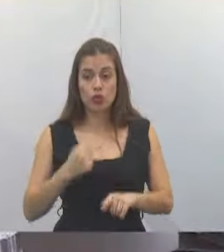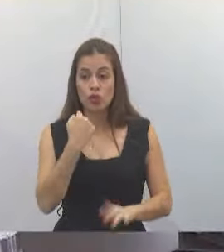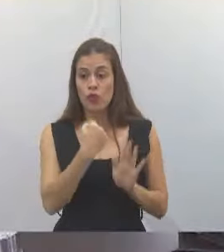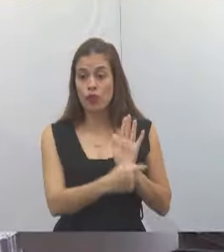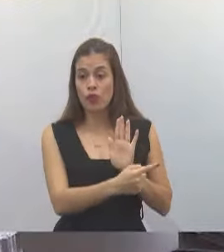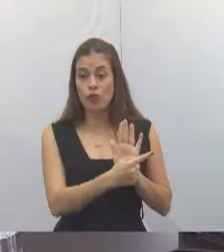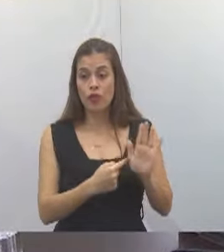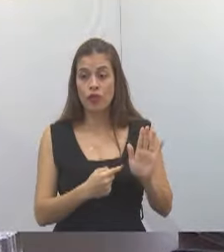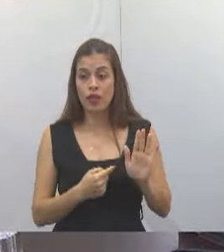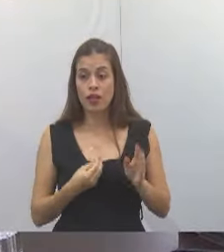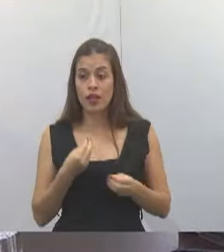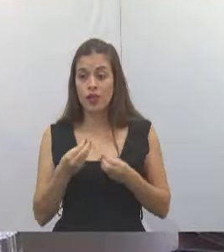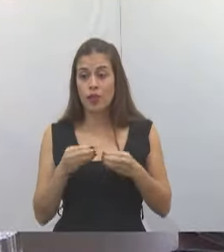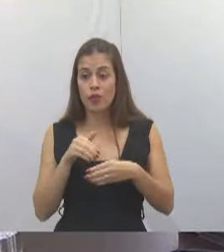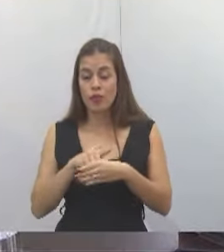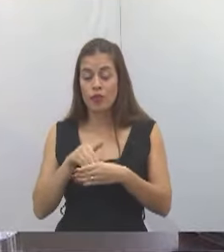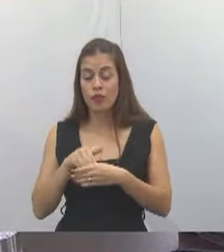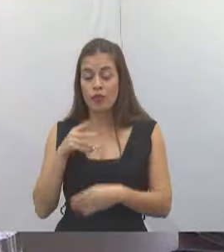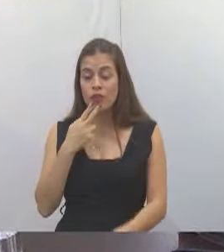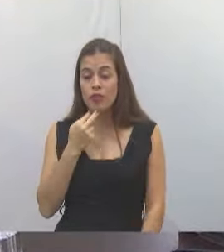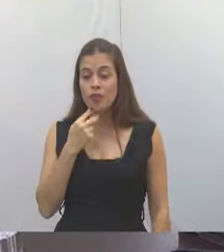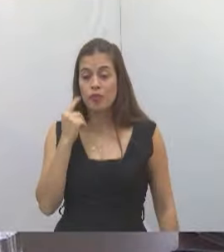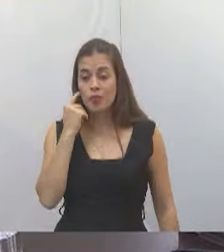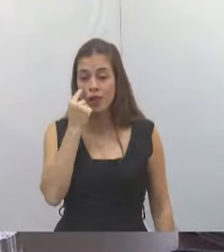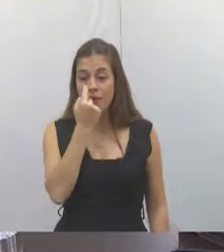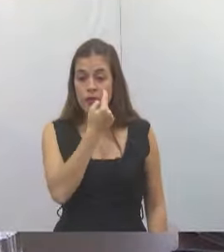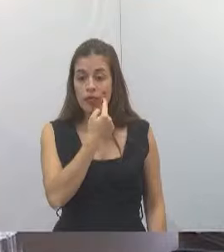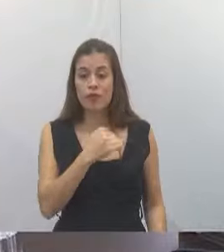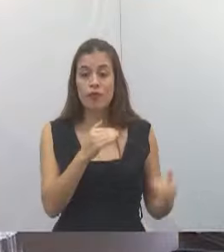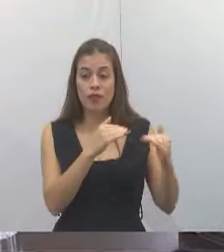vereador Valmir do Parque Meia Lua? Favorável o veto.